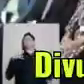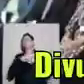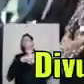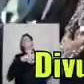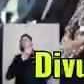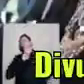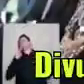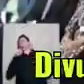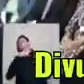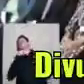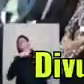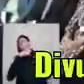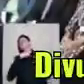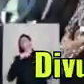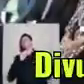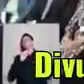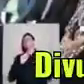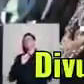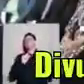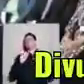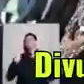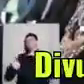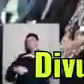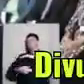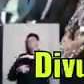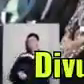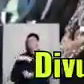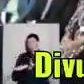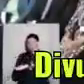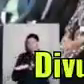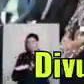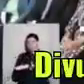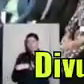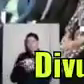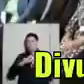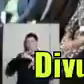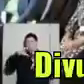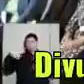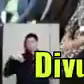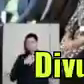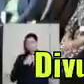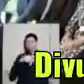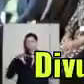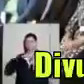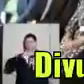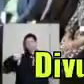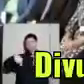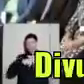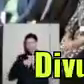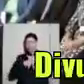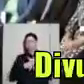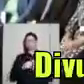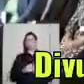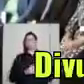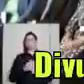E tive a oportunidade, nesses 10 anos do Supremo Tribunal Federal, de julgar